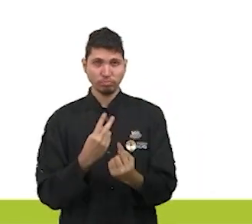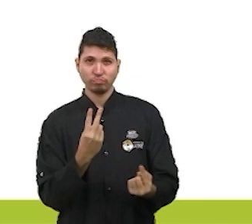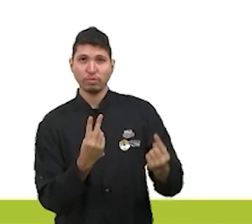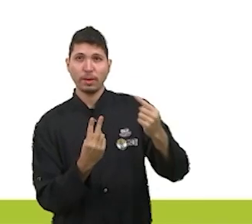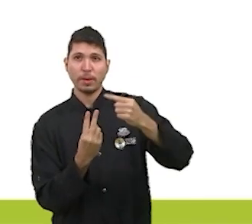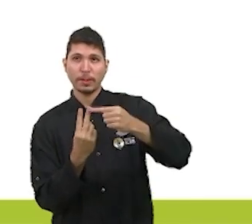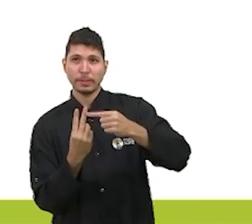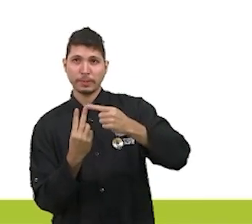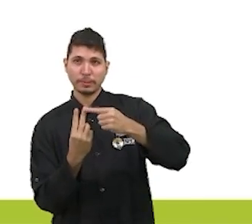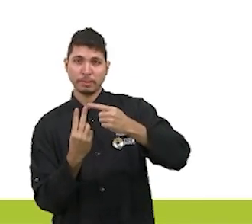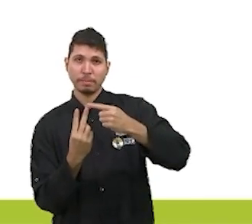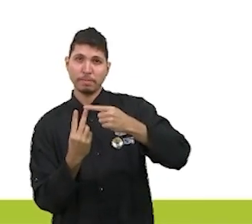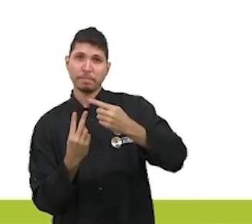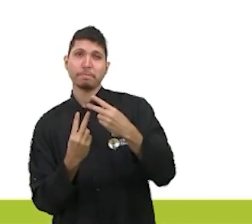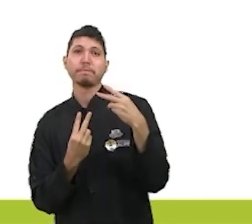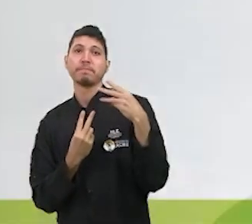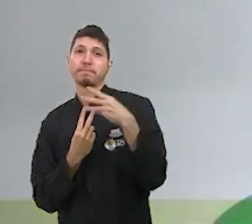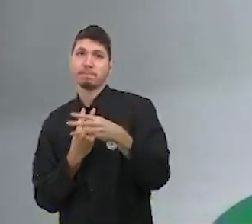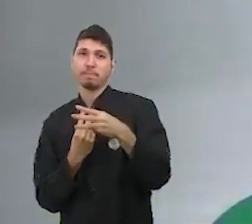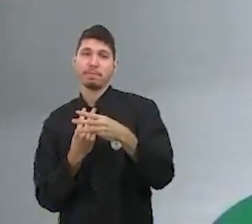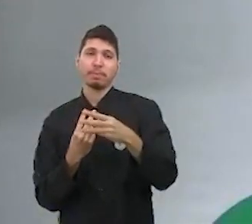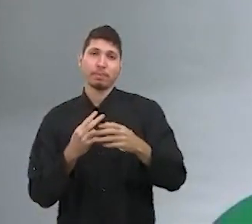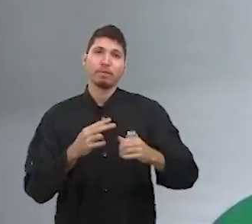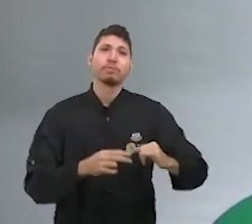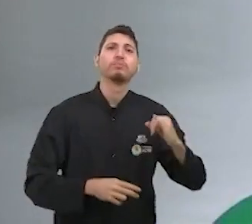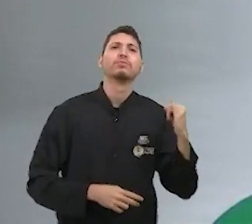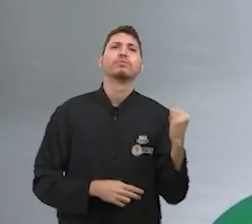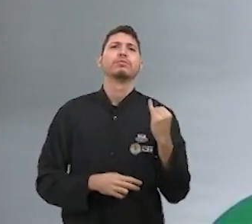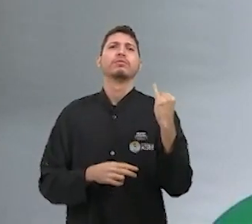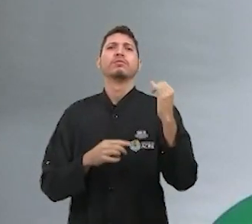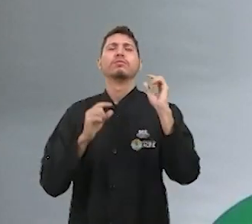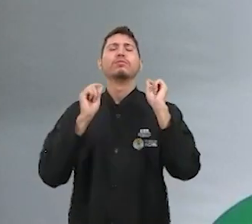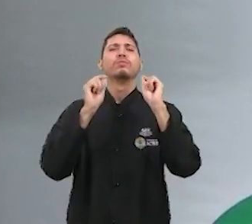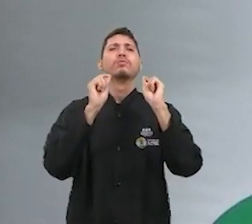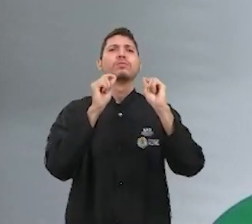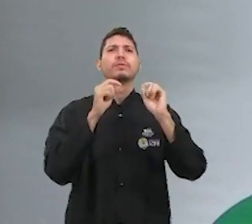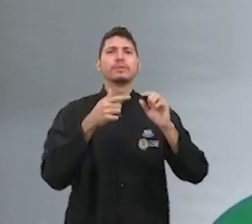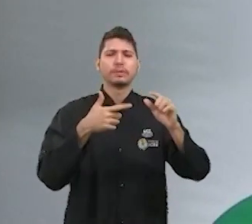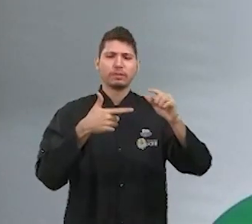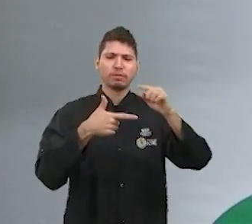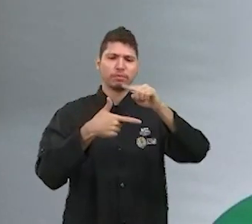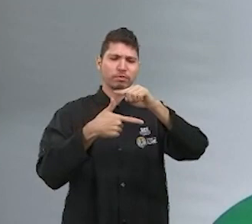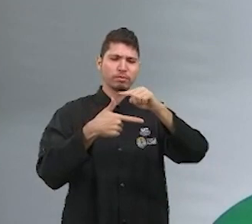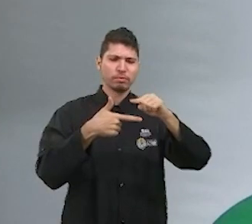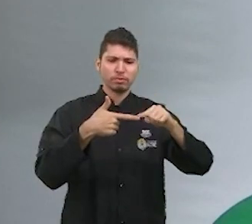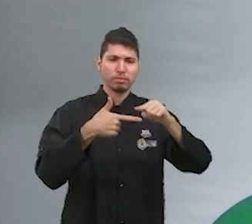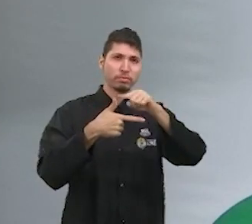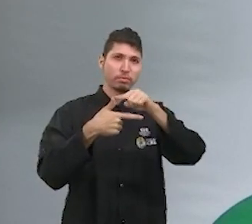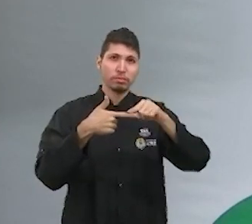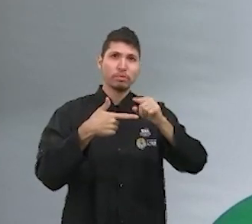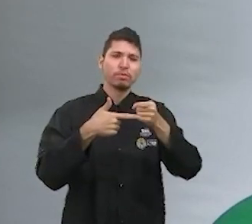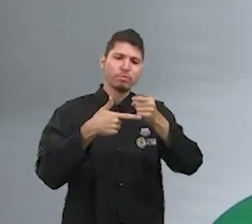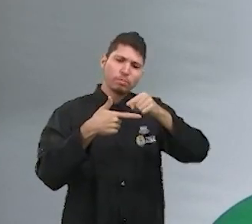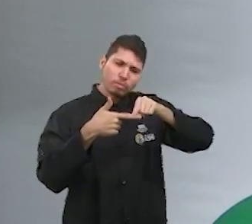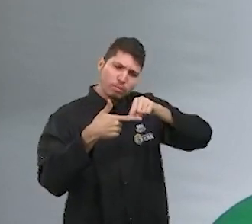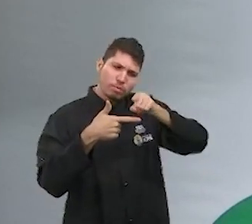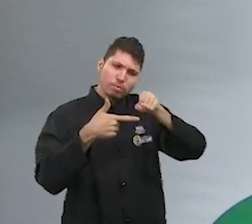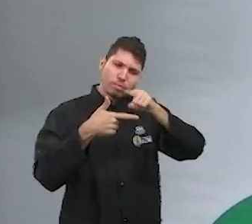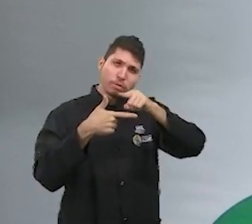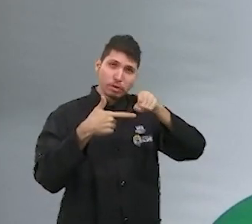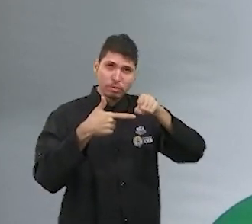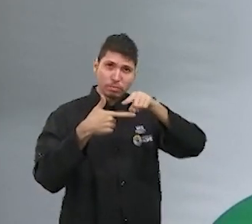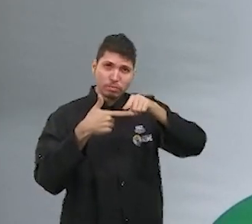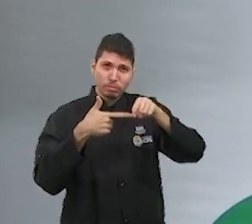essa tabelinha. Professor, por que é importante isso aqui? Os ângulos notáveis são os ângulos do primeiro quadrante, né? Quando você trabalha com redução ao